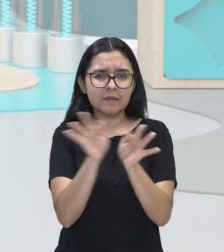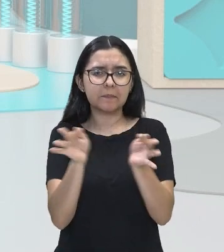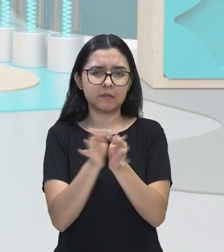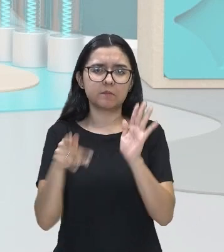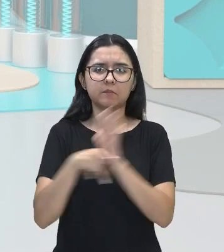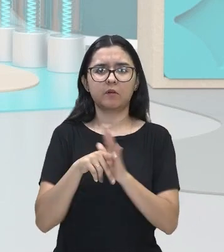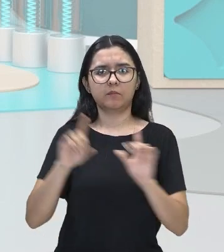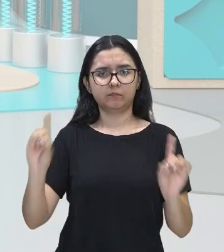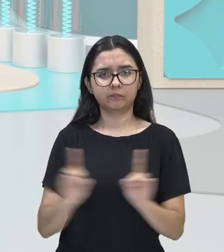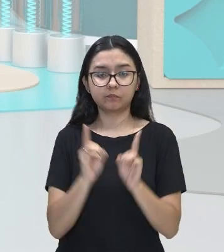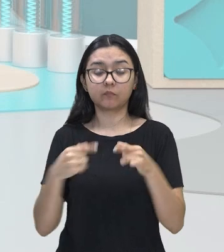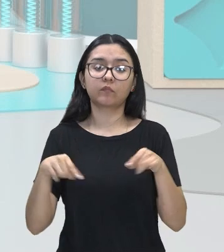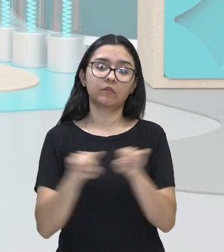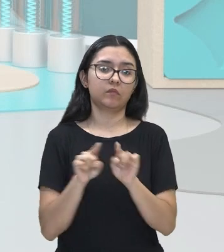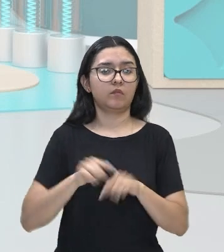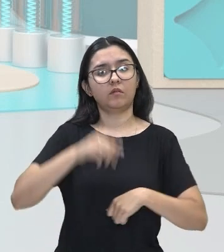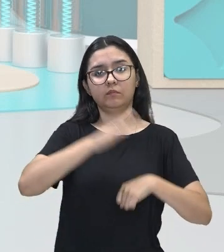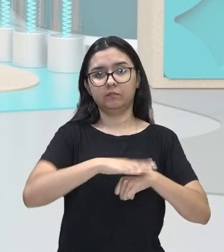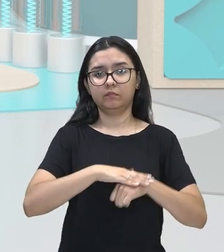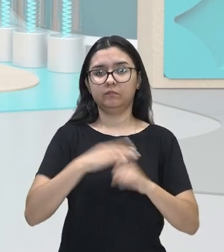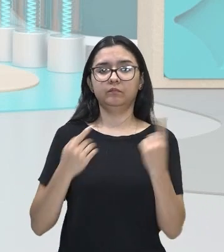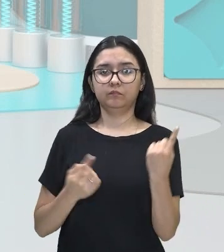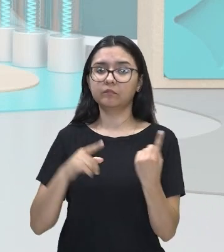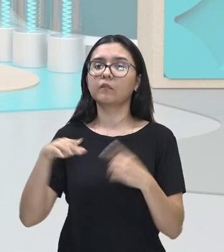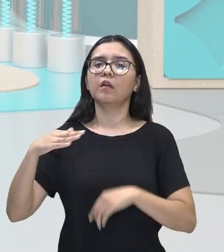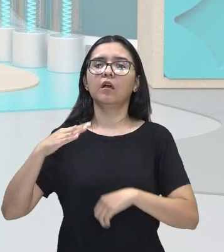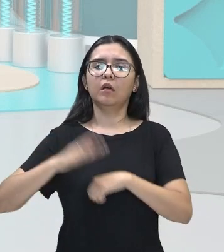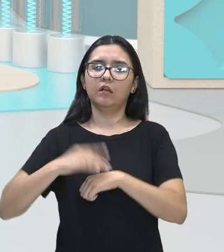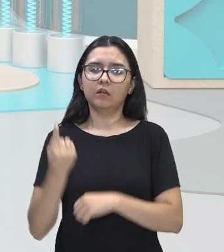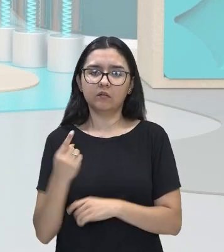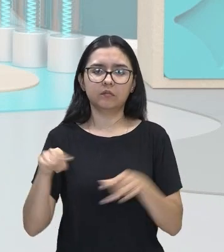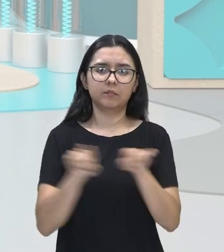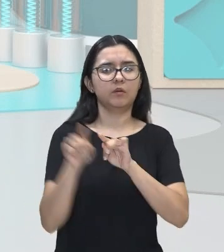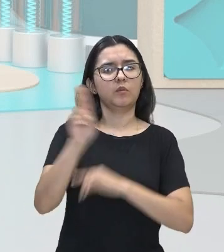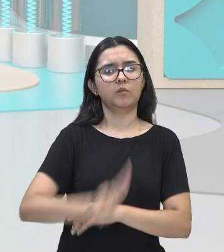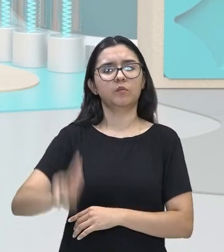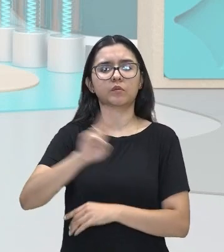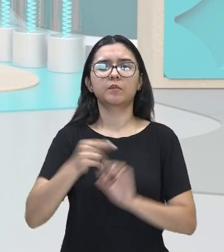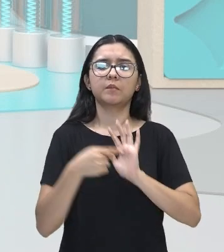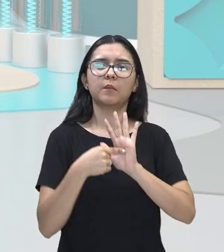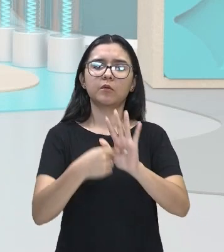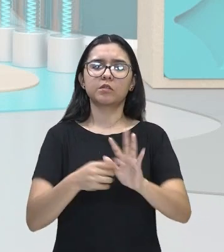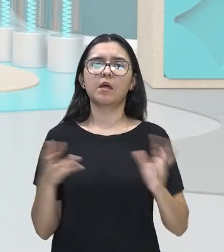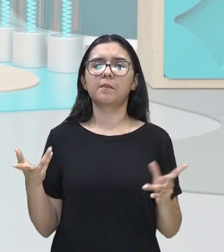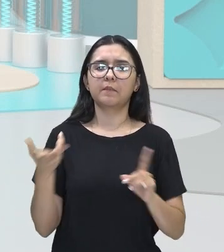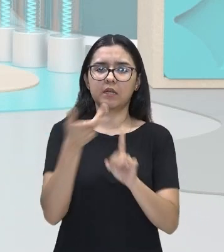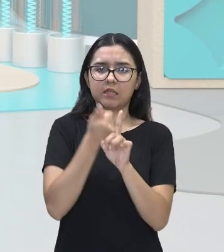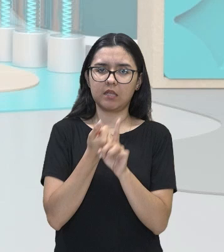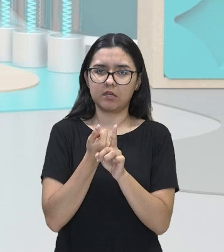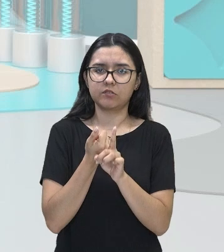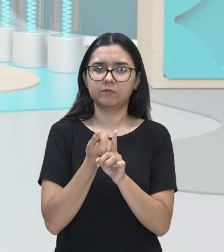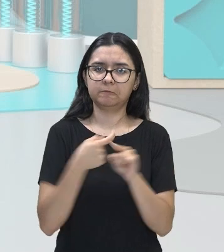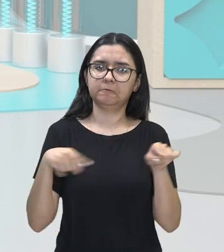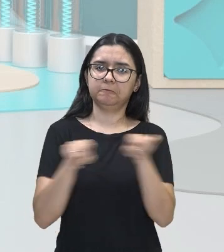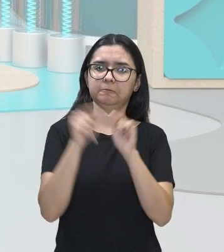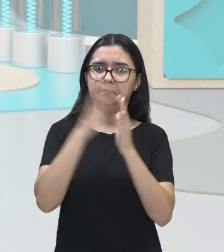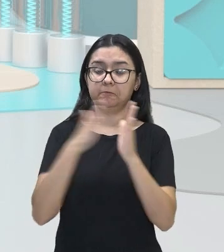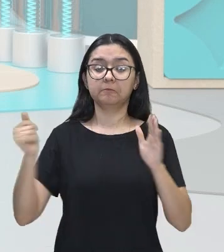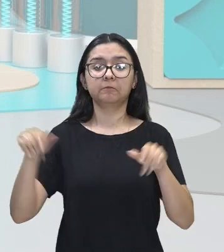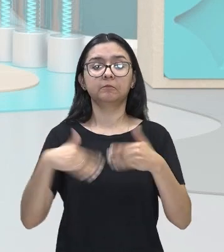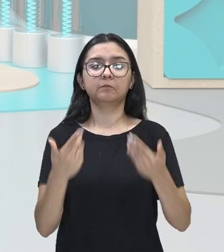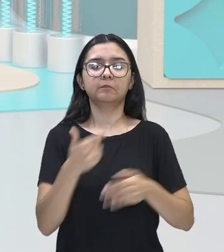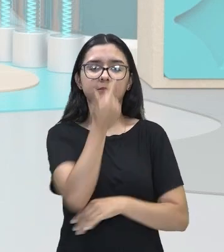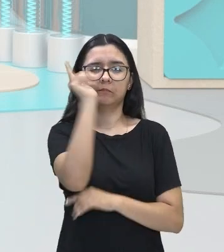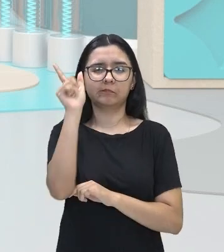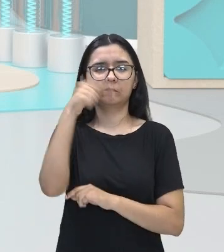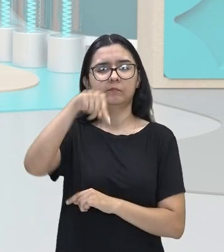executam individualmente. Muitas vezes usados ali para mostrar habilidade e estilo. Em outro momento vocês